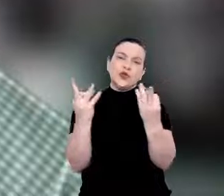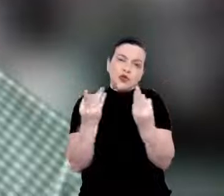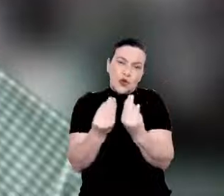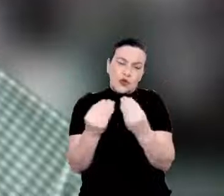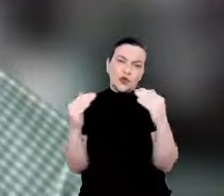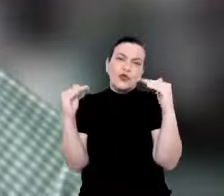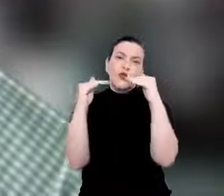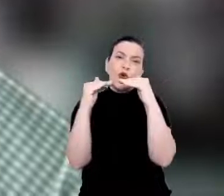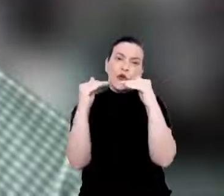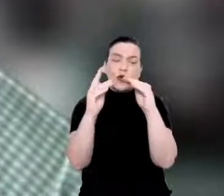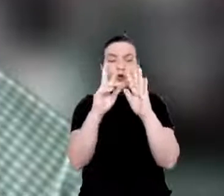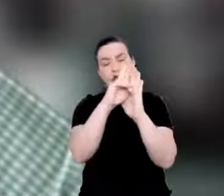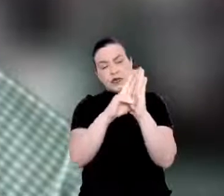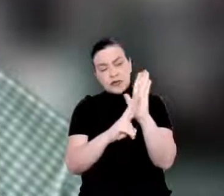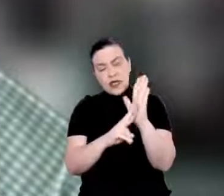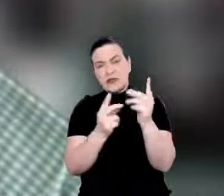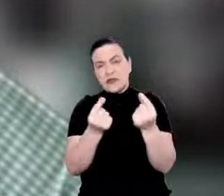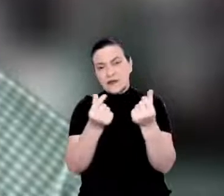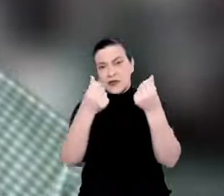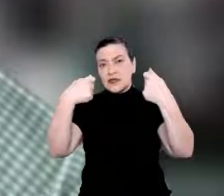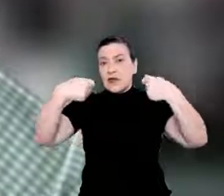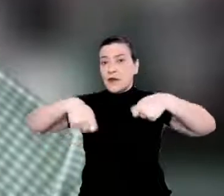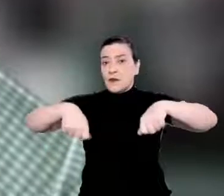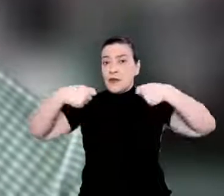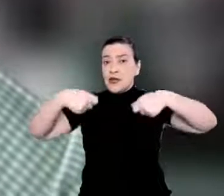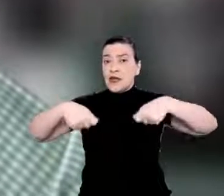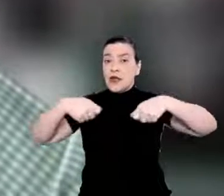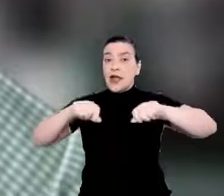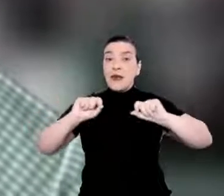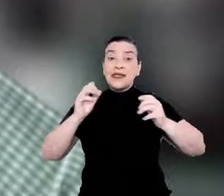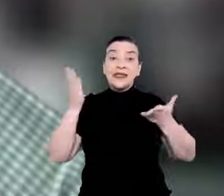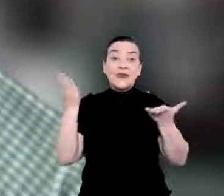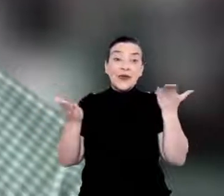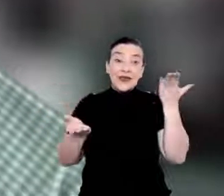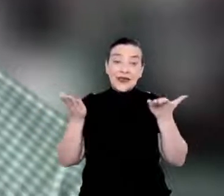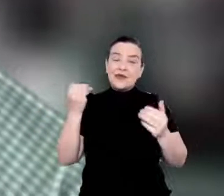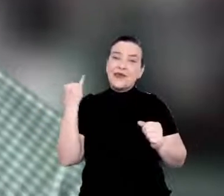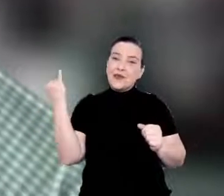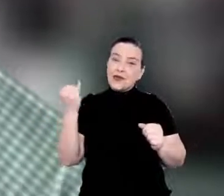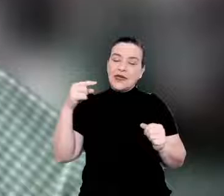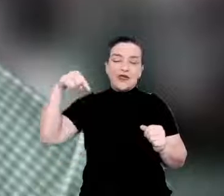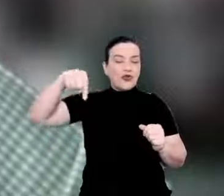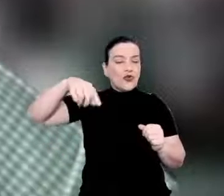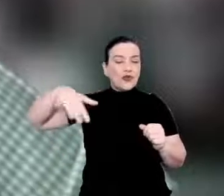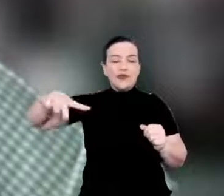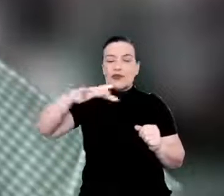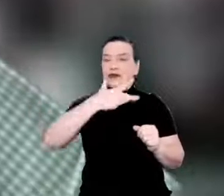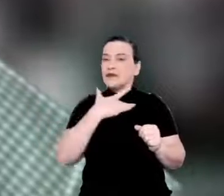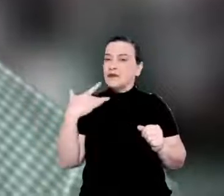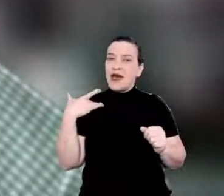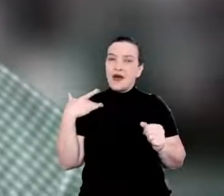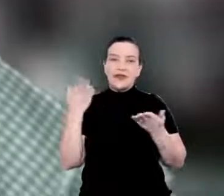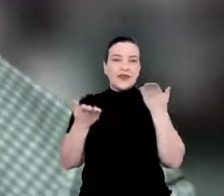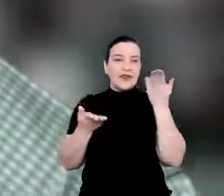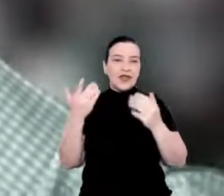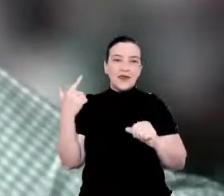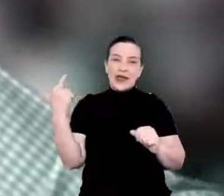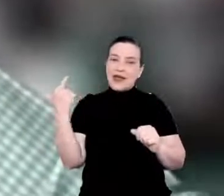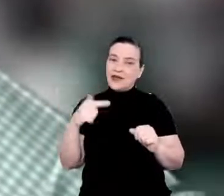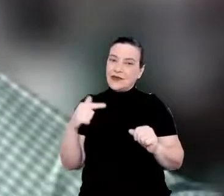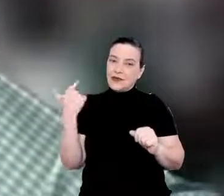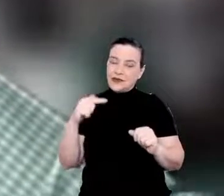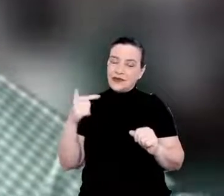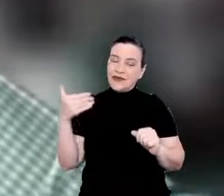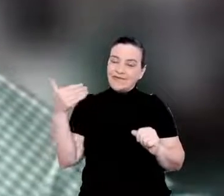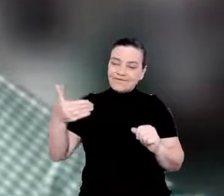consideráveis, mas num sistema em equilíbrio, o que não é o nosso caso. O sistema está com muita entropia e será muito